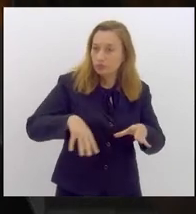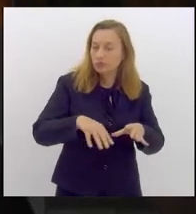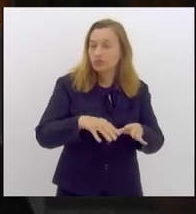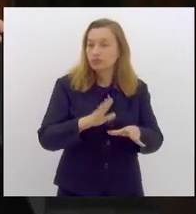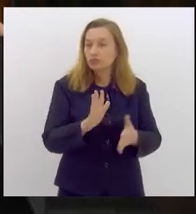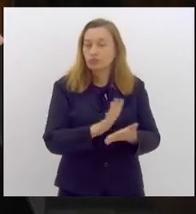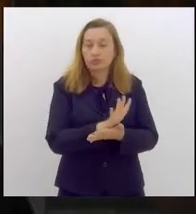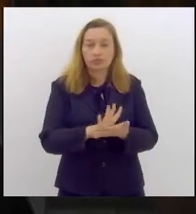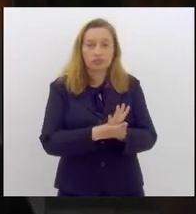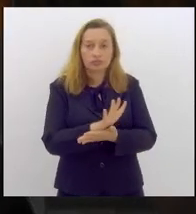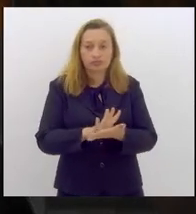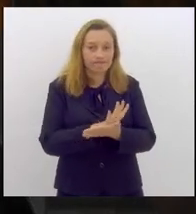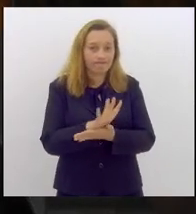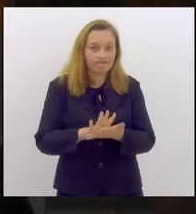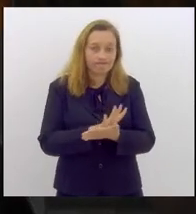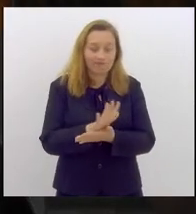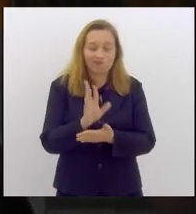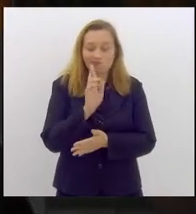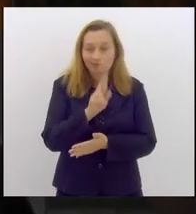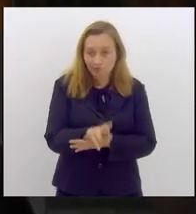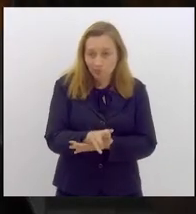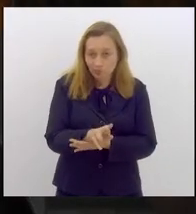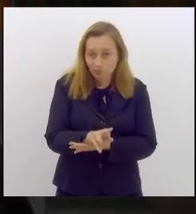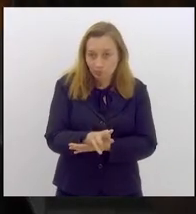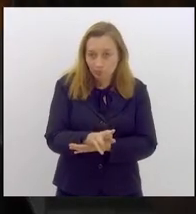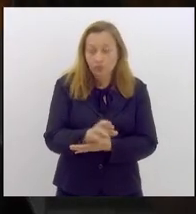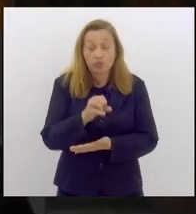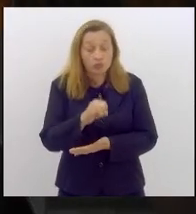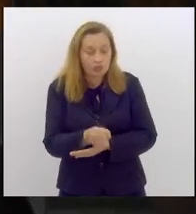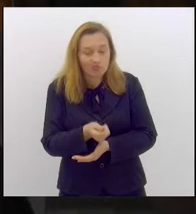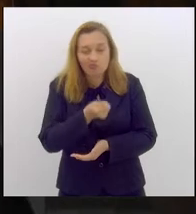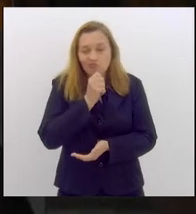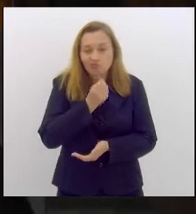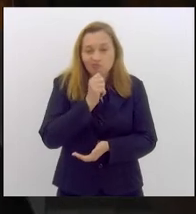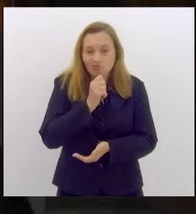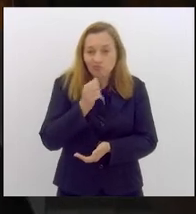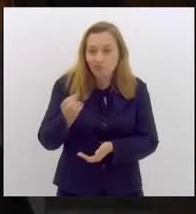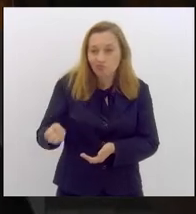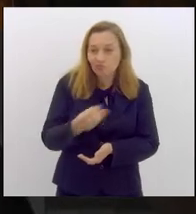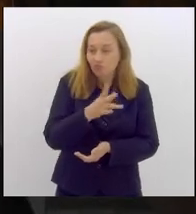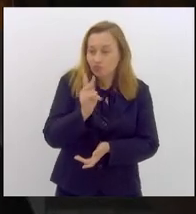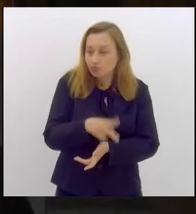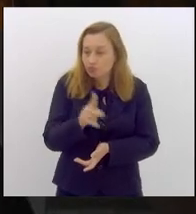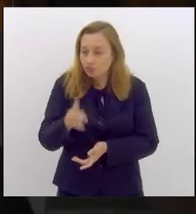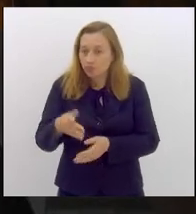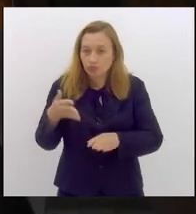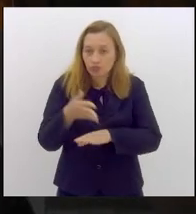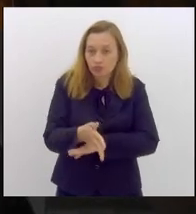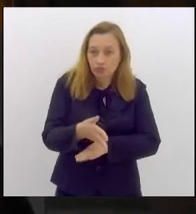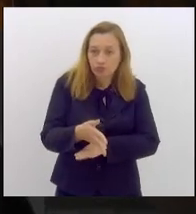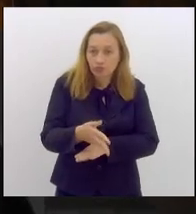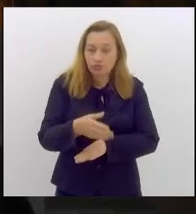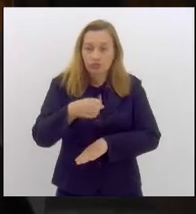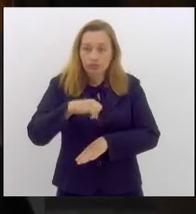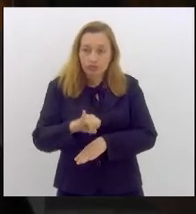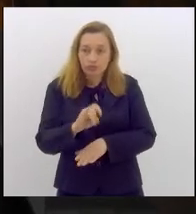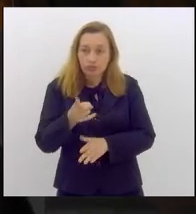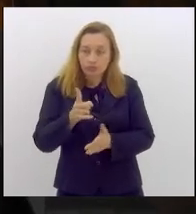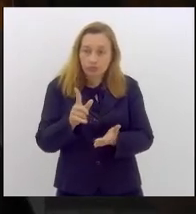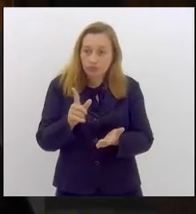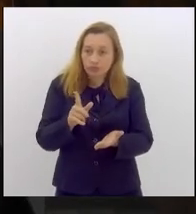agora nada. Resultado, se nenhum professor novo entrou, se a migração ainda não saiu do